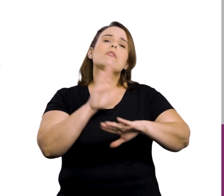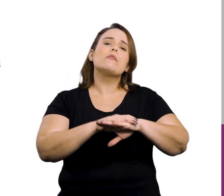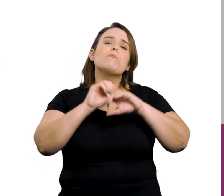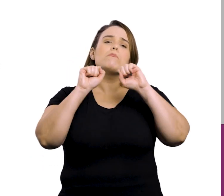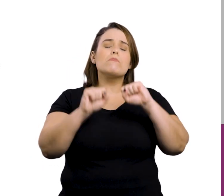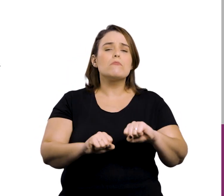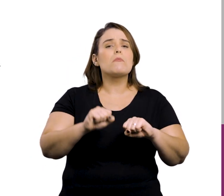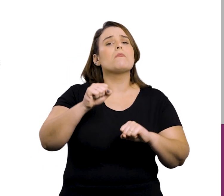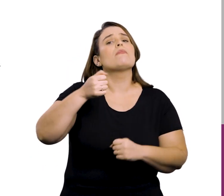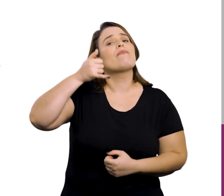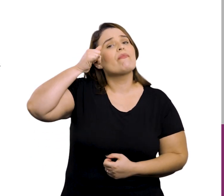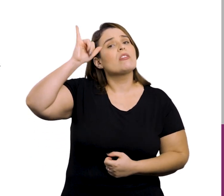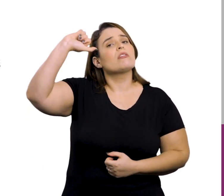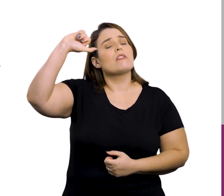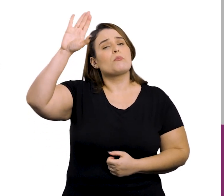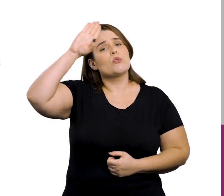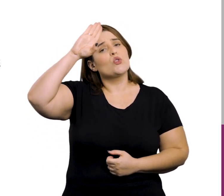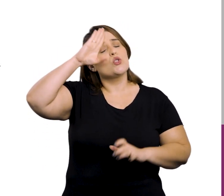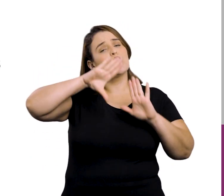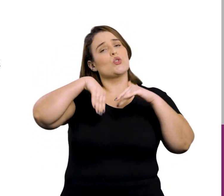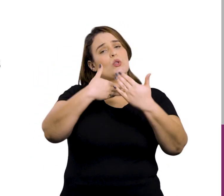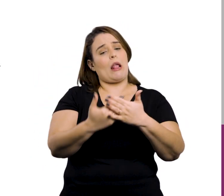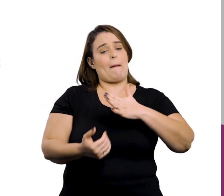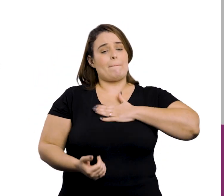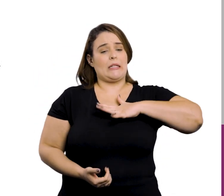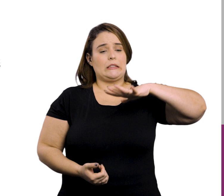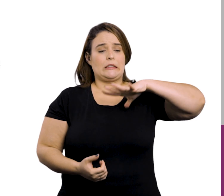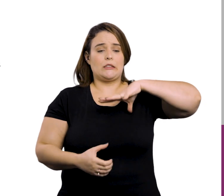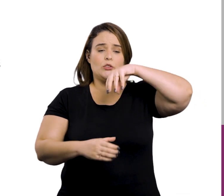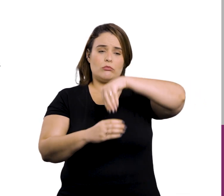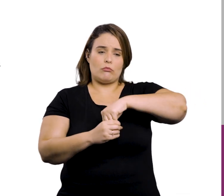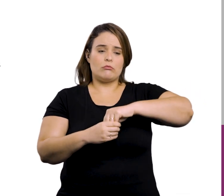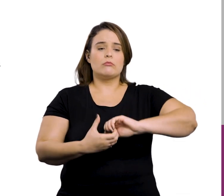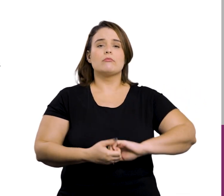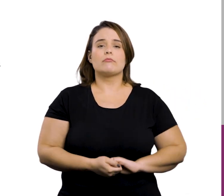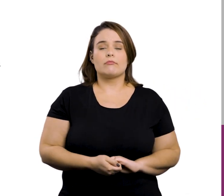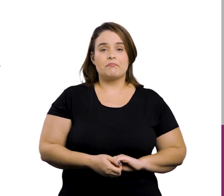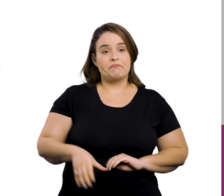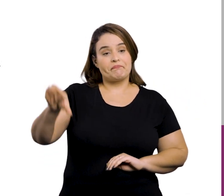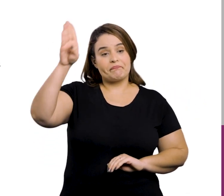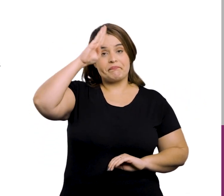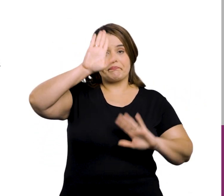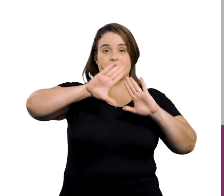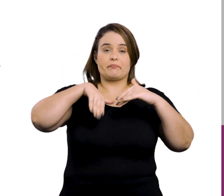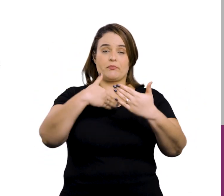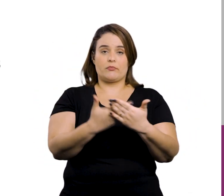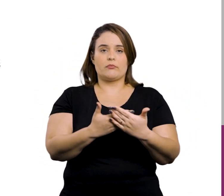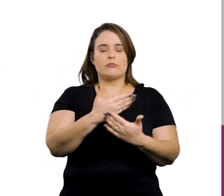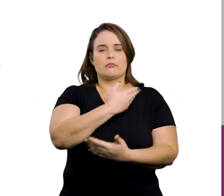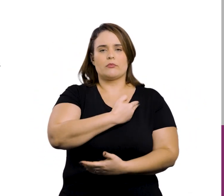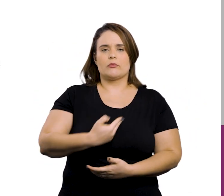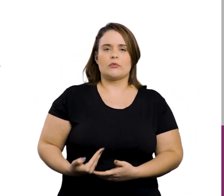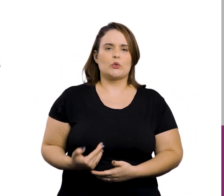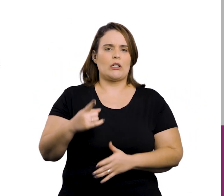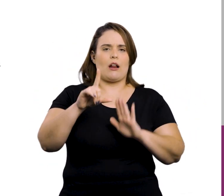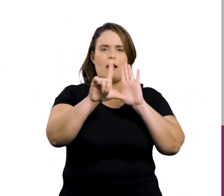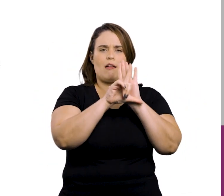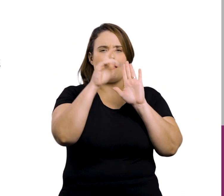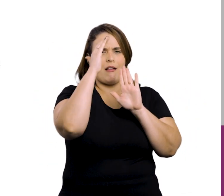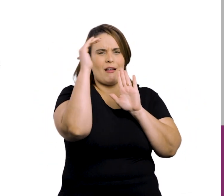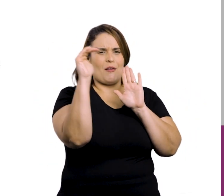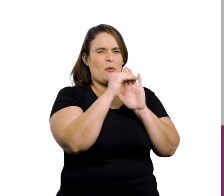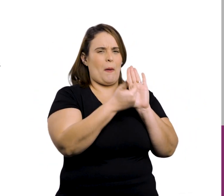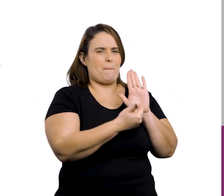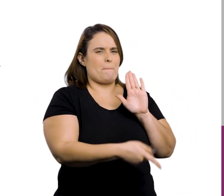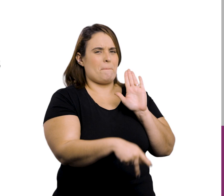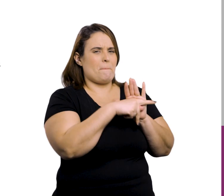impedir a militarização das escolas na minha cidade? A militarização das escolas públicas não está prevista nas leis que regulamentam